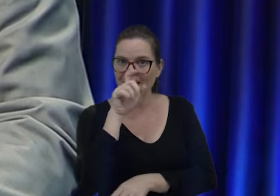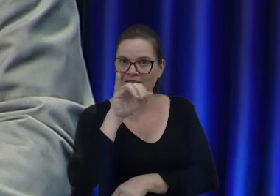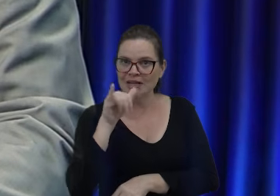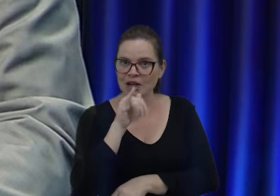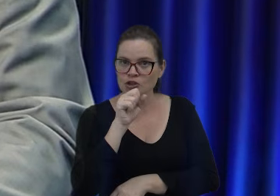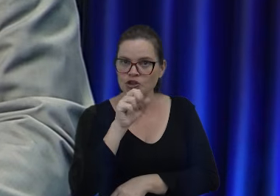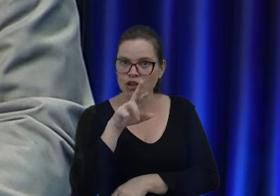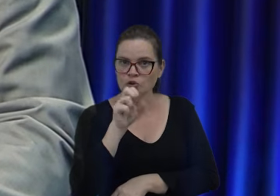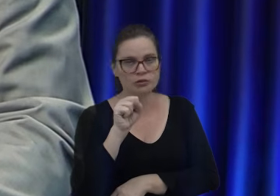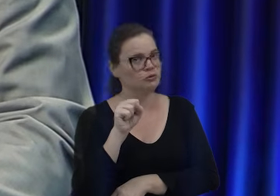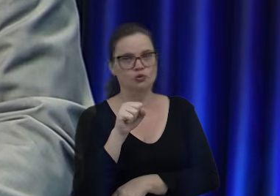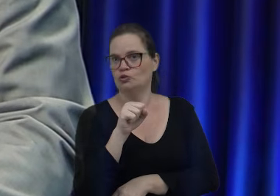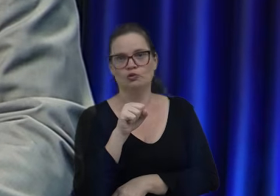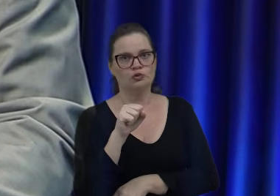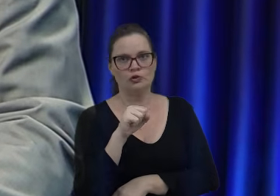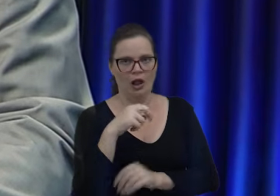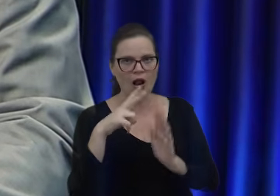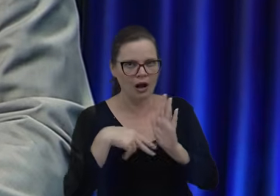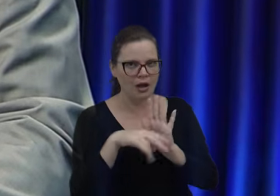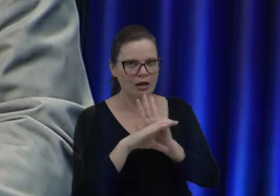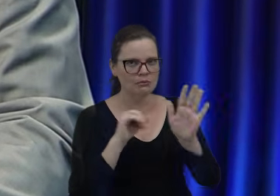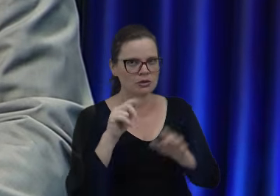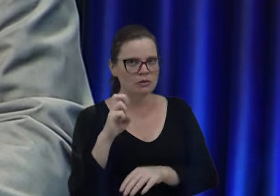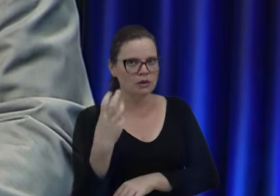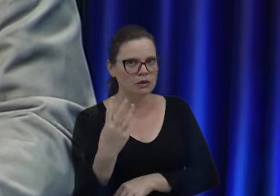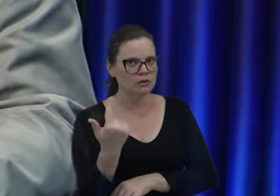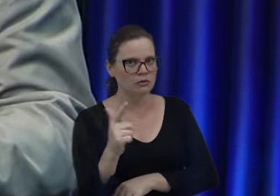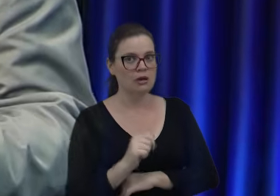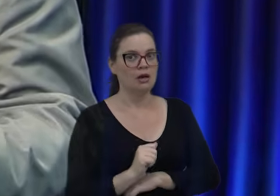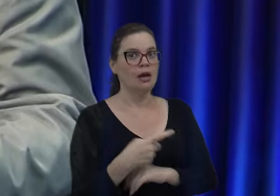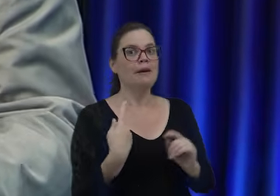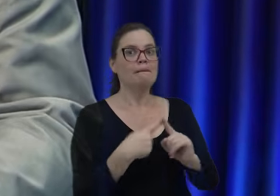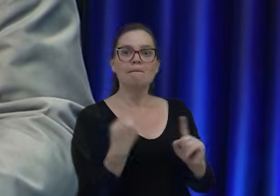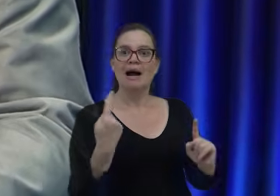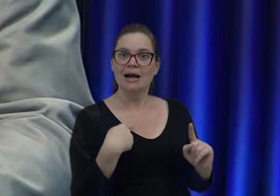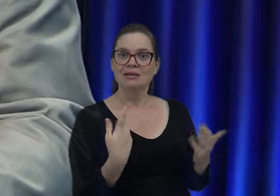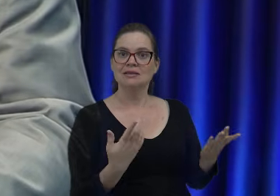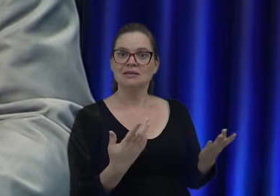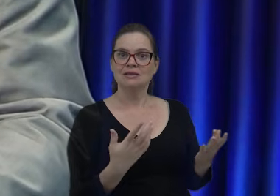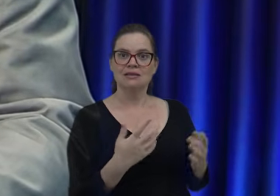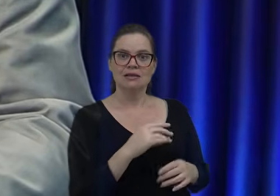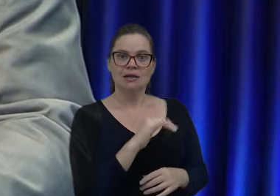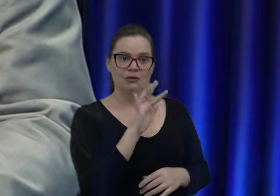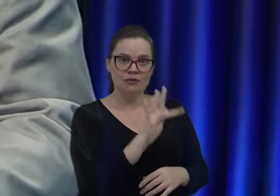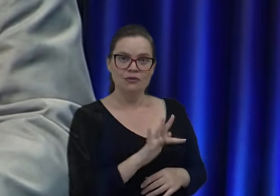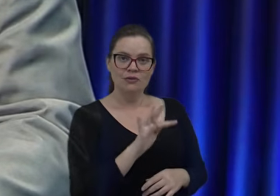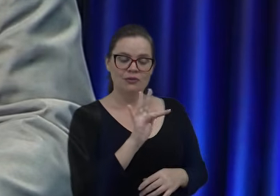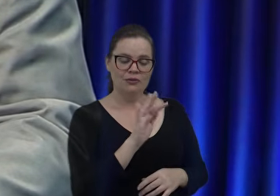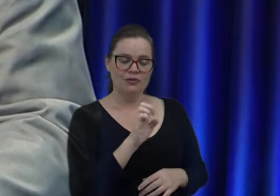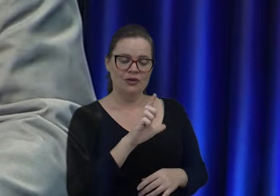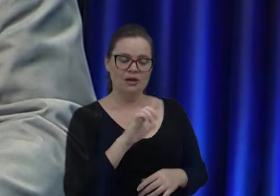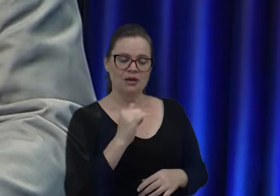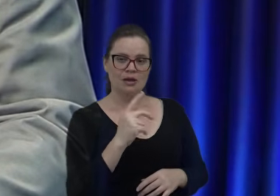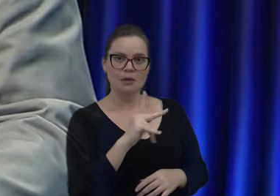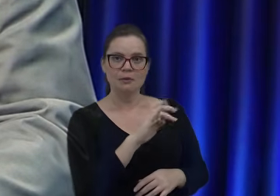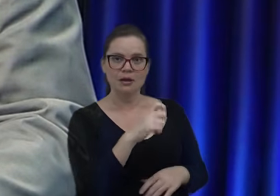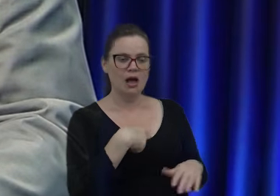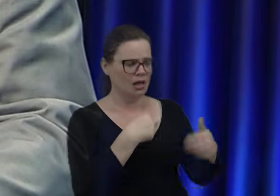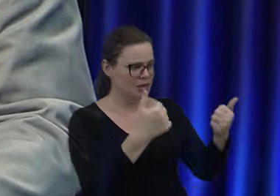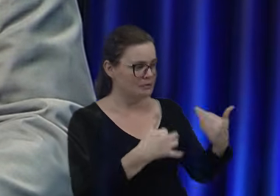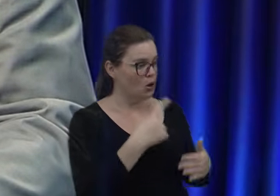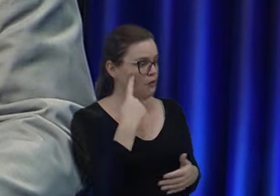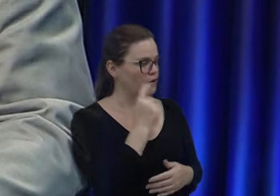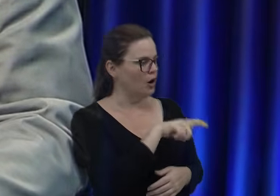revelação, Filipe mostrou claramente, olha, homem de dores, foi o Senhor Jesus, né?